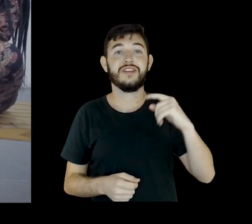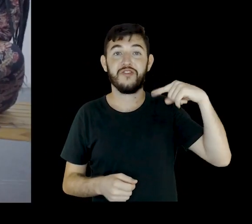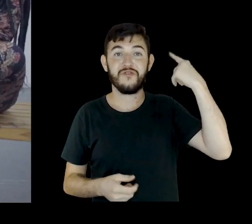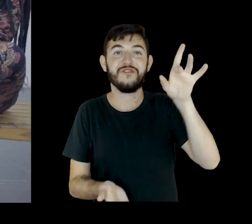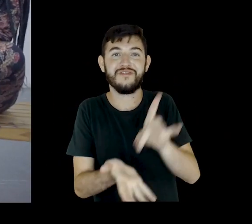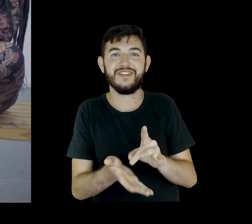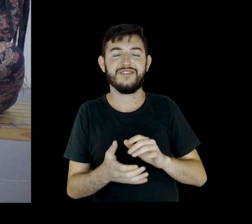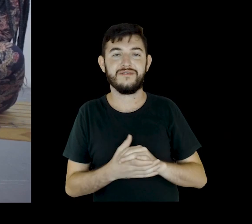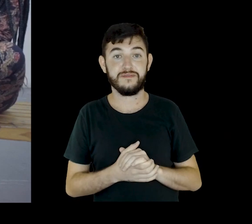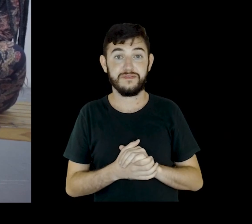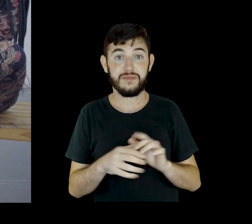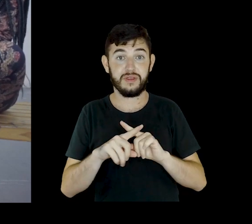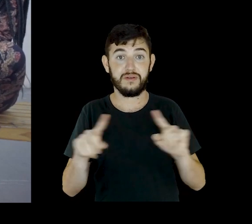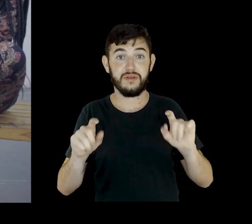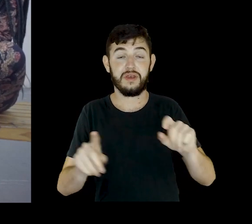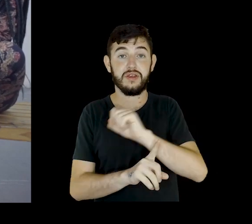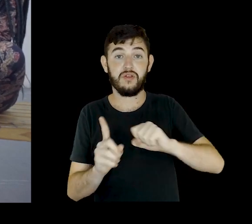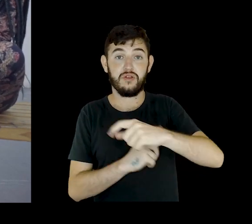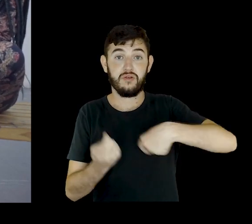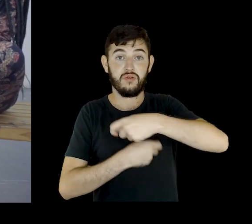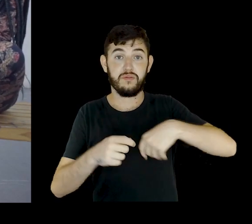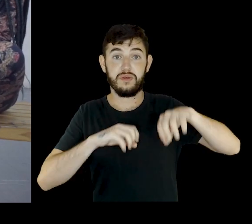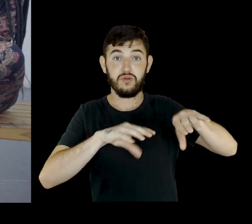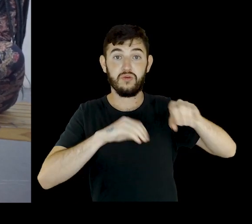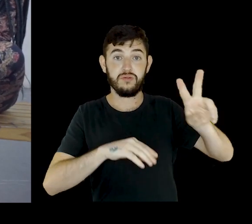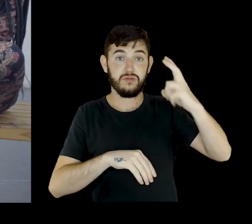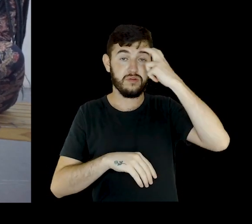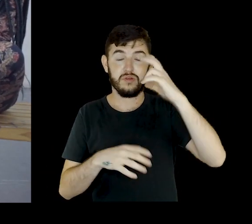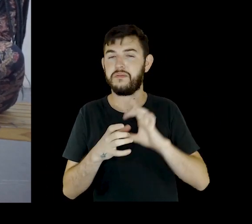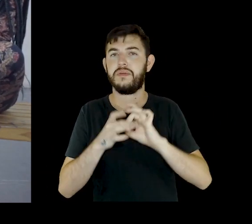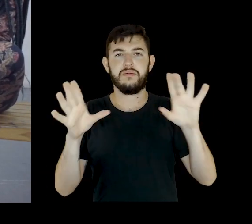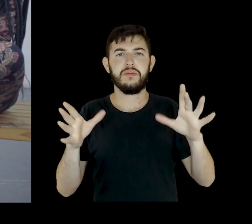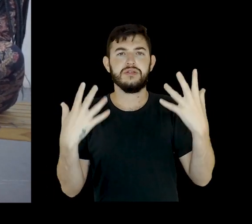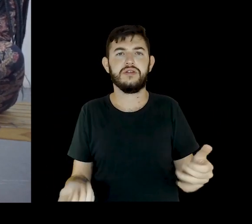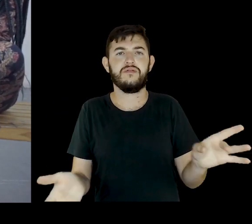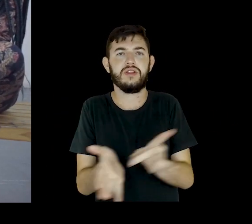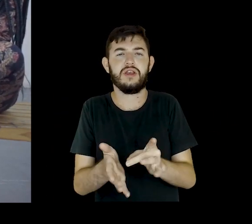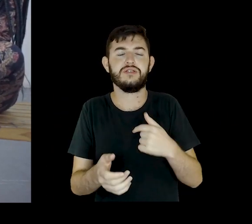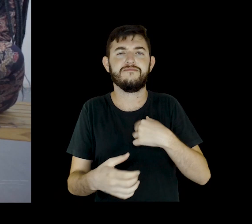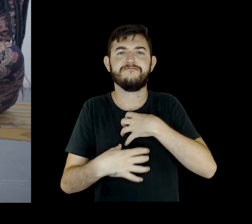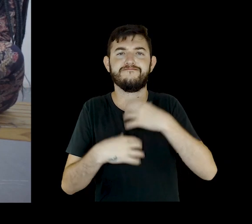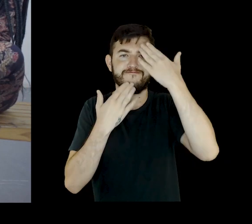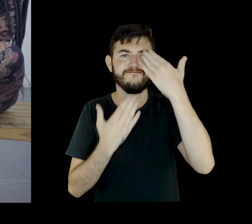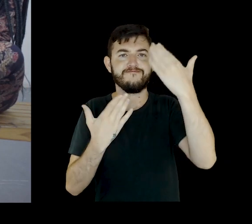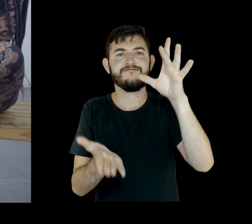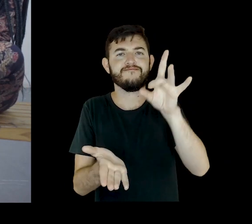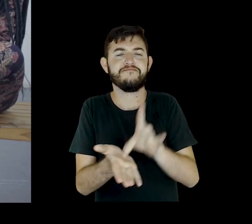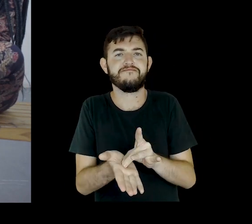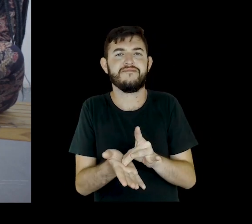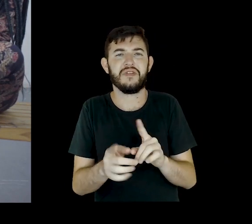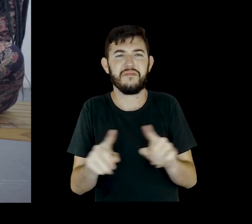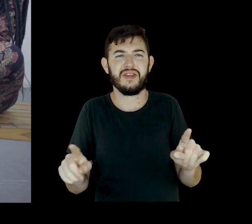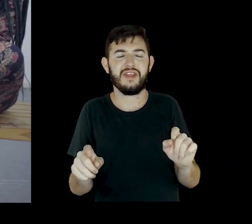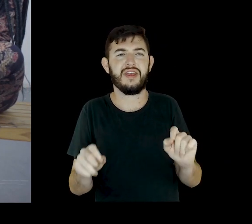veículo socioeconômico, socioeducativo, cultural. Então, poder me permitir isso, para mim, é gratificante demais. Não é